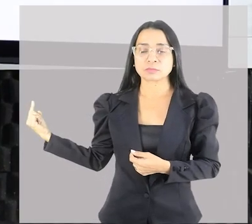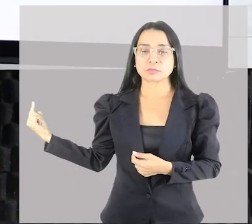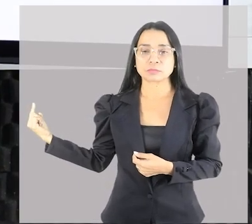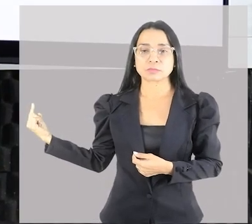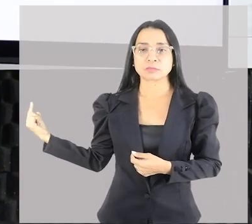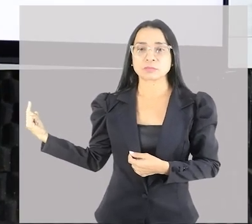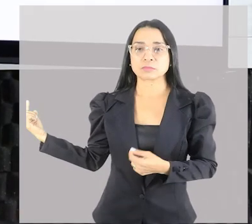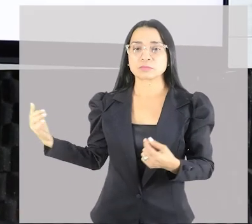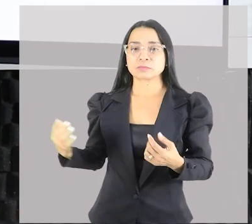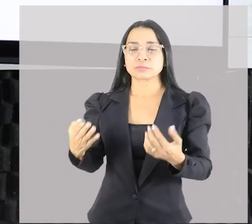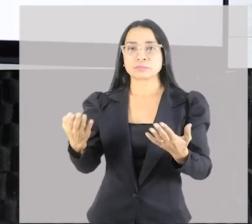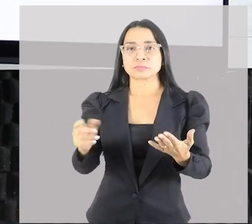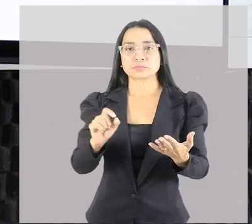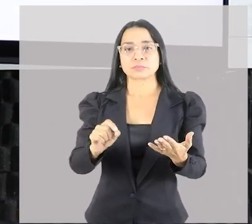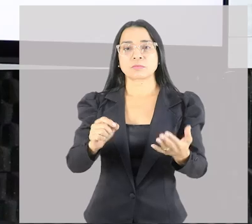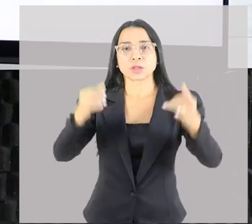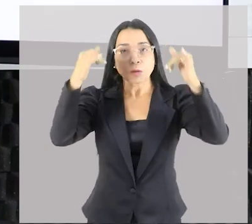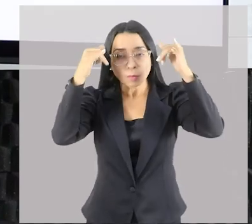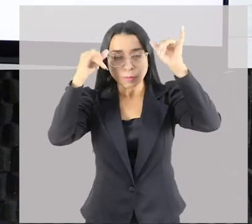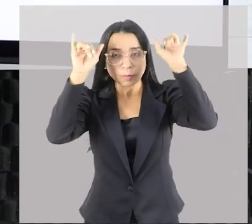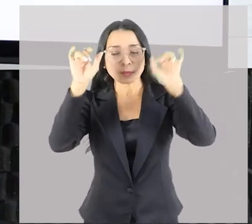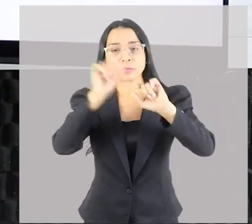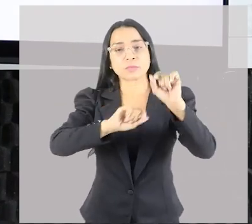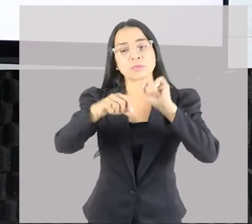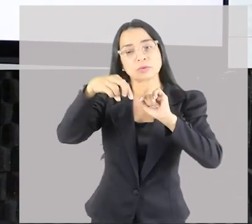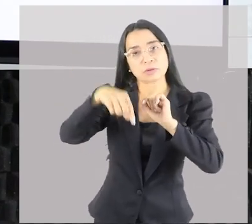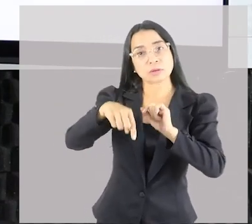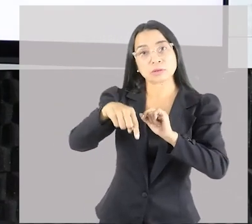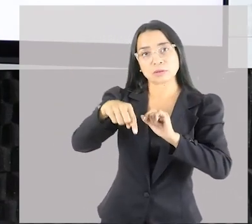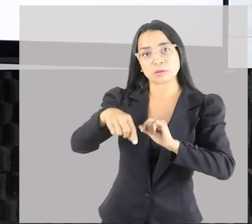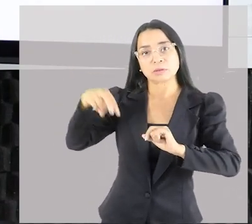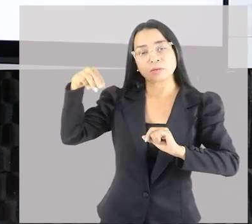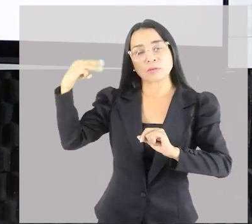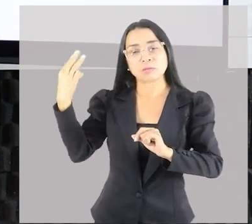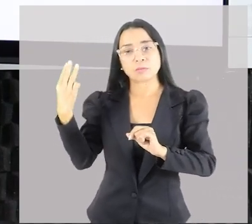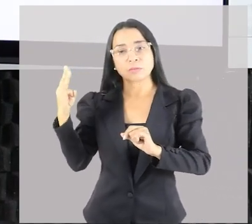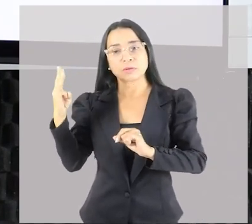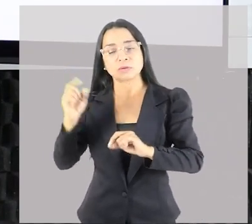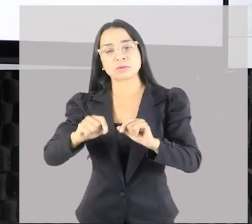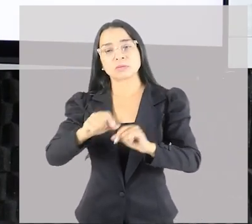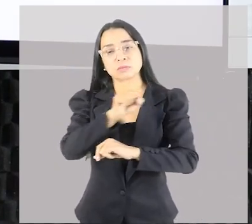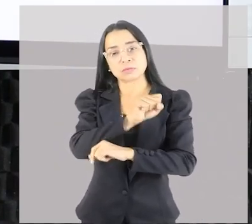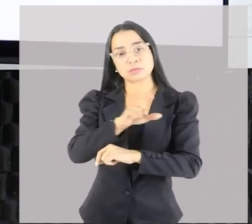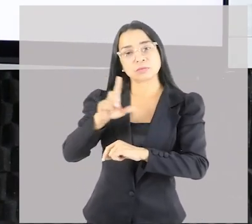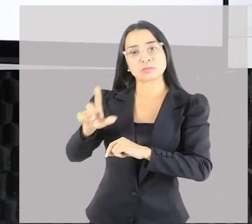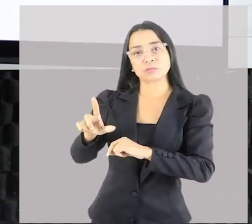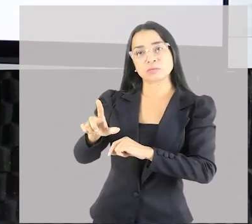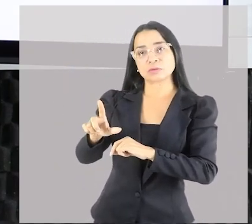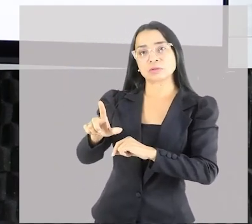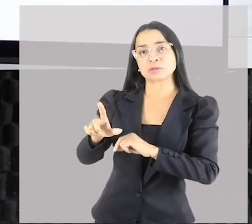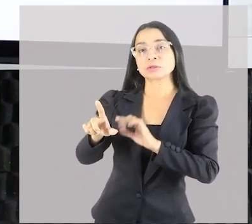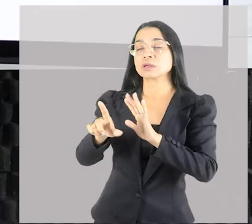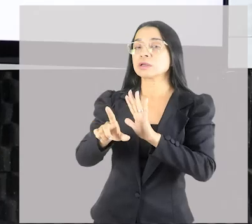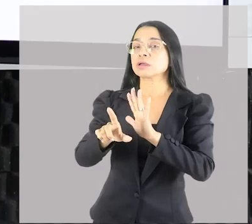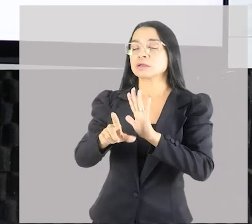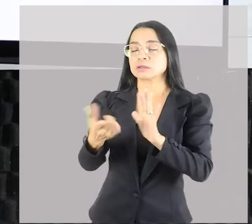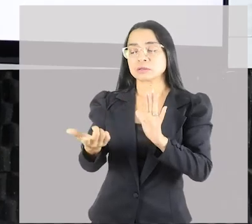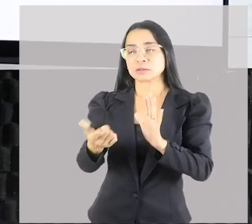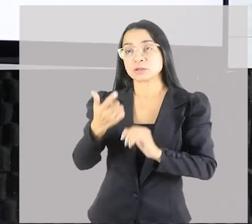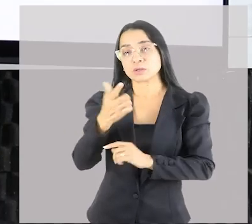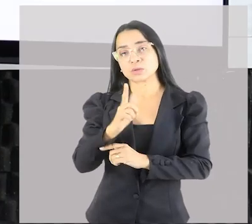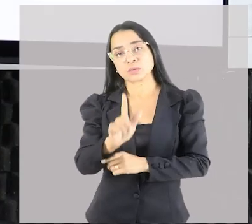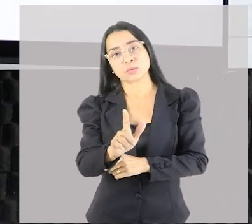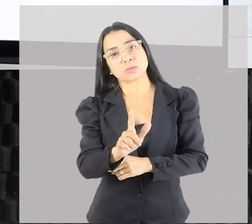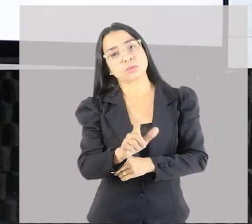de um povo. O Bumba Meu Boi, no Maranhão, em São Luís em particular, né, em outras áreas que também trabalham com o mesmo conceito